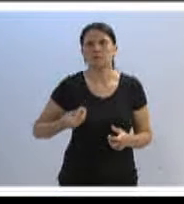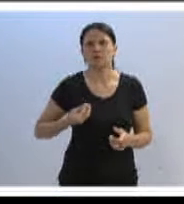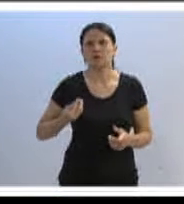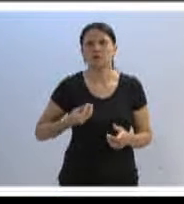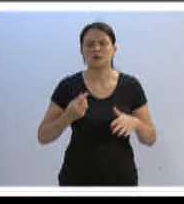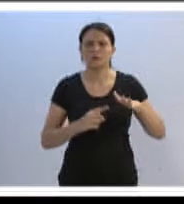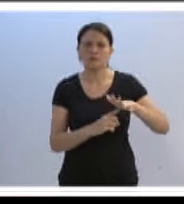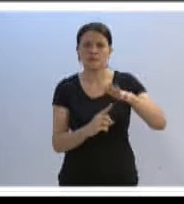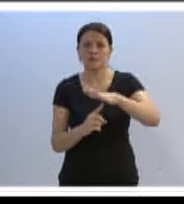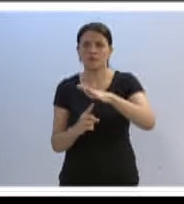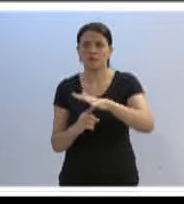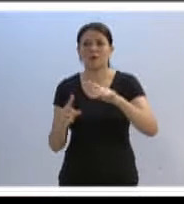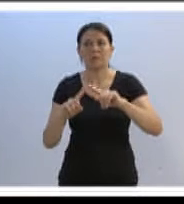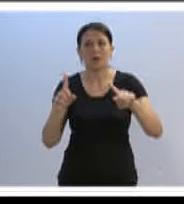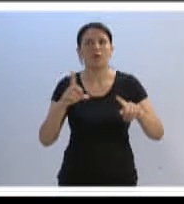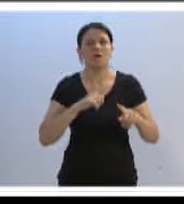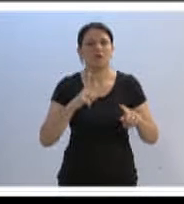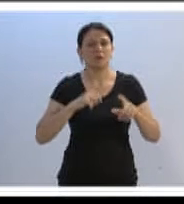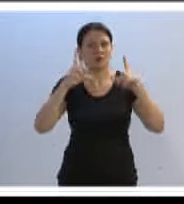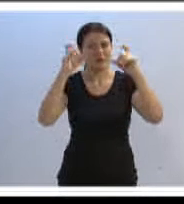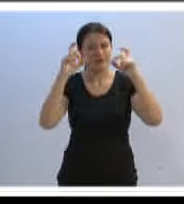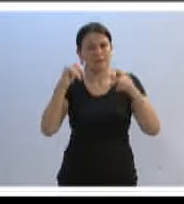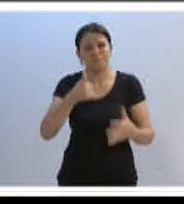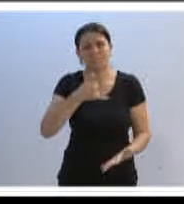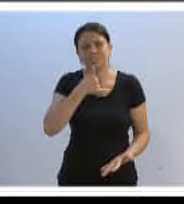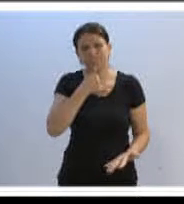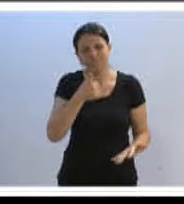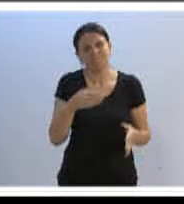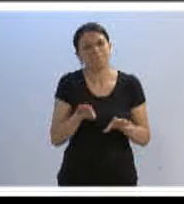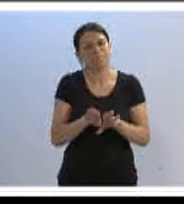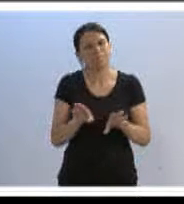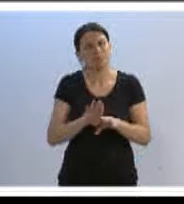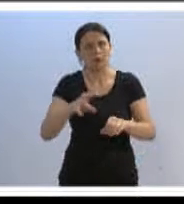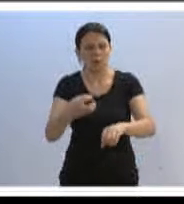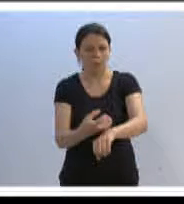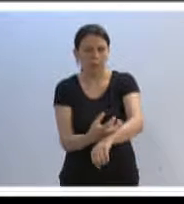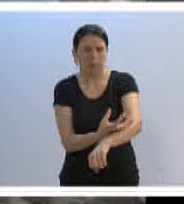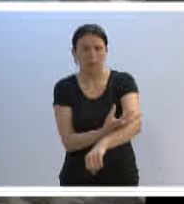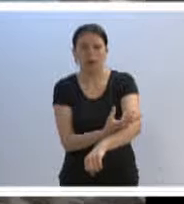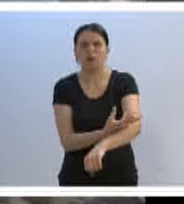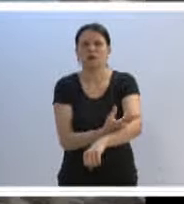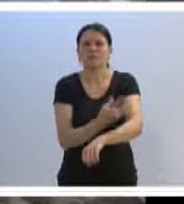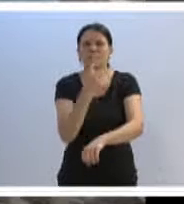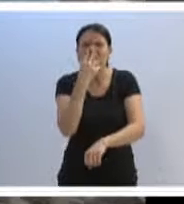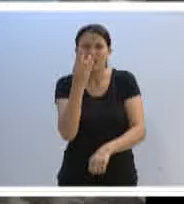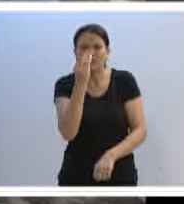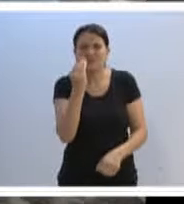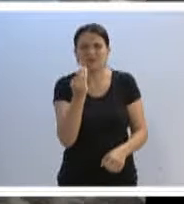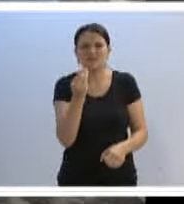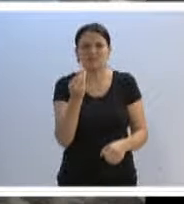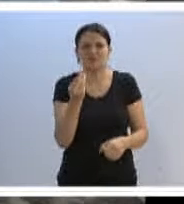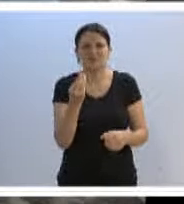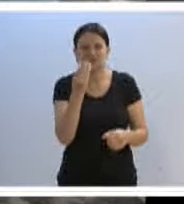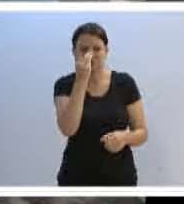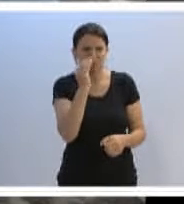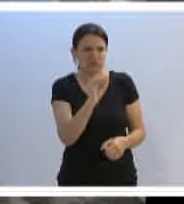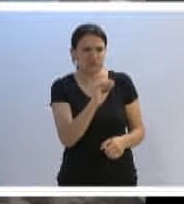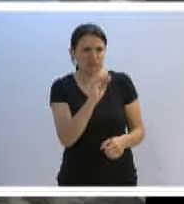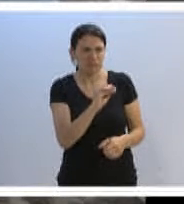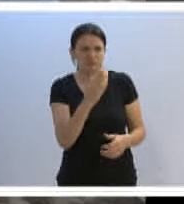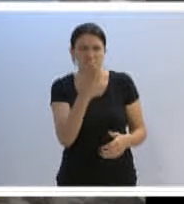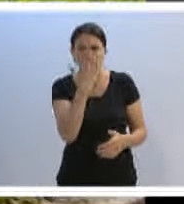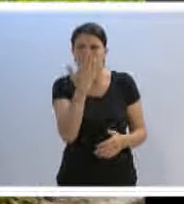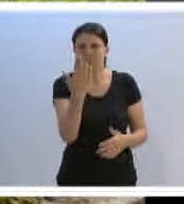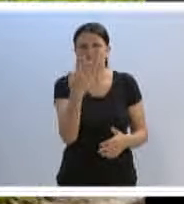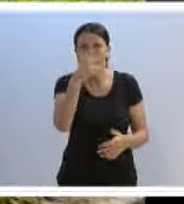Servidão, mas a gente tem fotos também, lamentavelmente, da questão do mato, do tamanho do abandono que tinha na frente da prefeitura, uma coisa que chamou